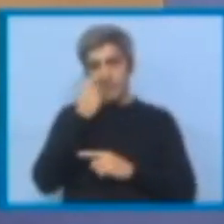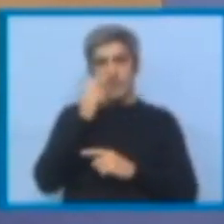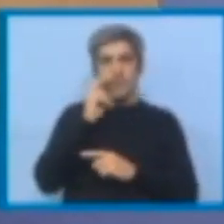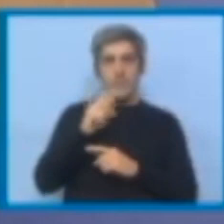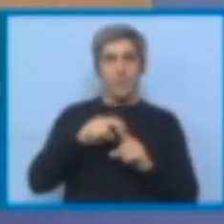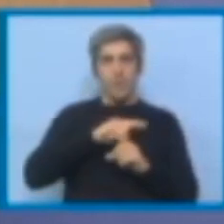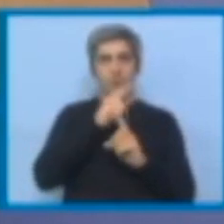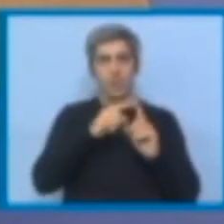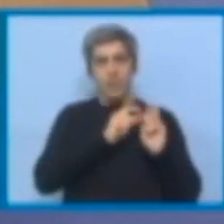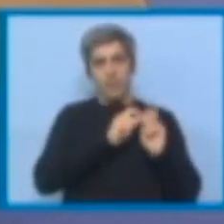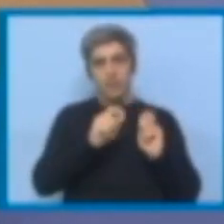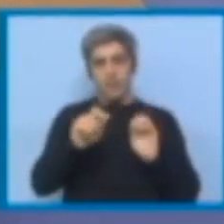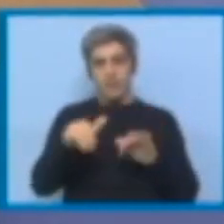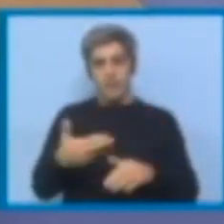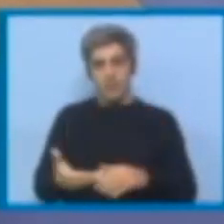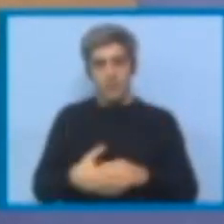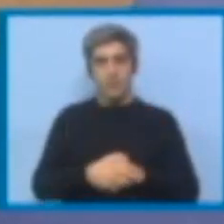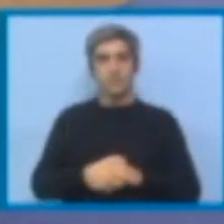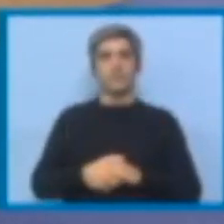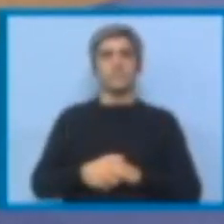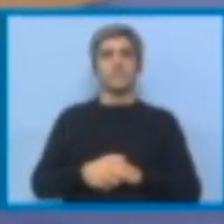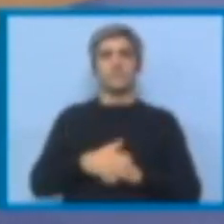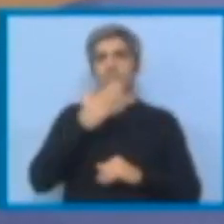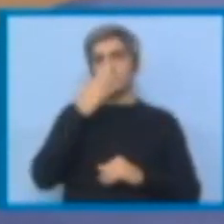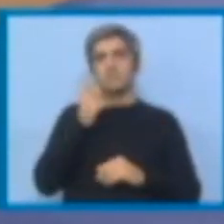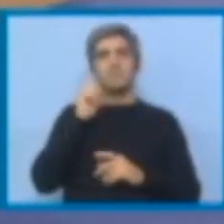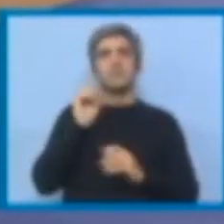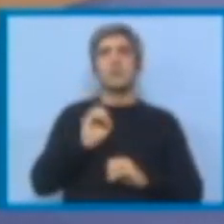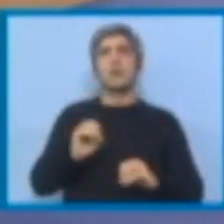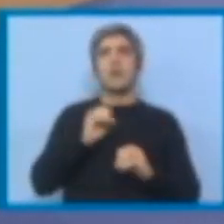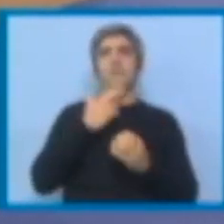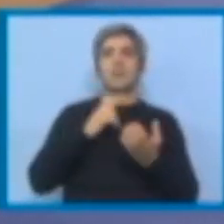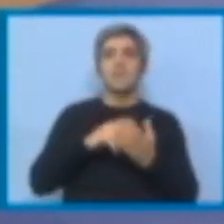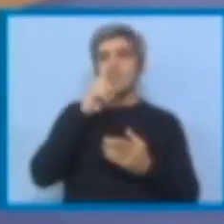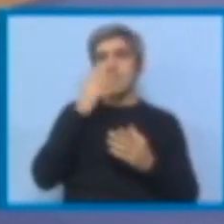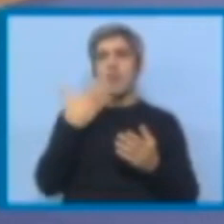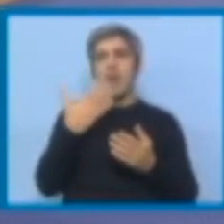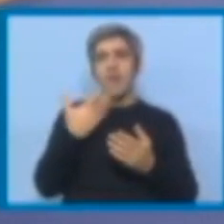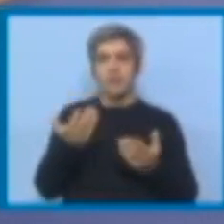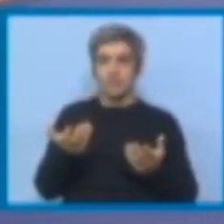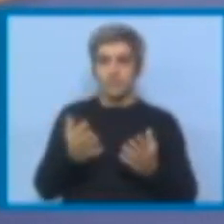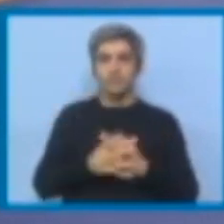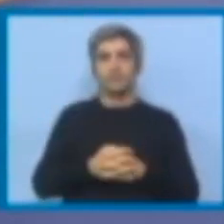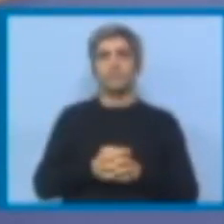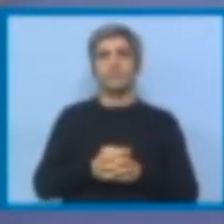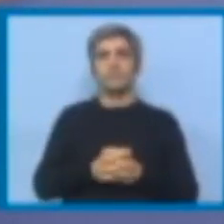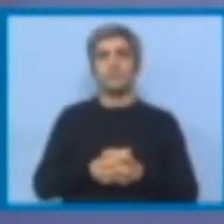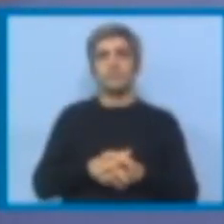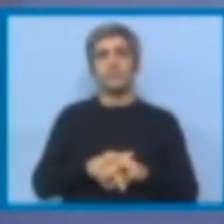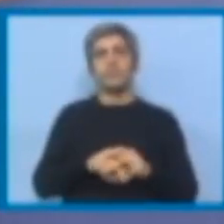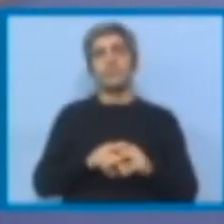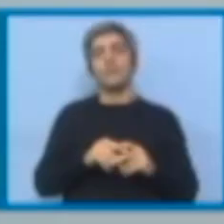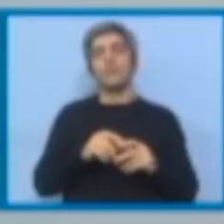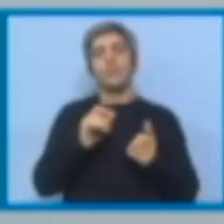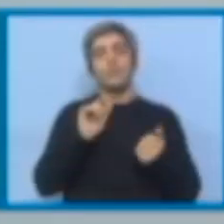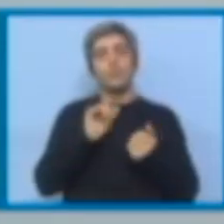neste ano, que entretanto termina, é que parece que não é assim tão importante ser verdade ou ser mentira. E a utilização das